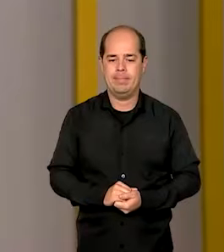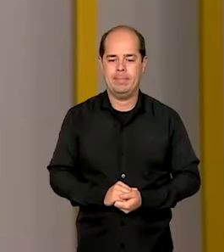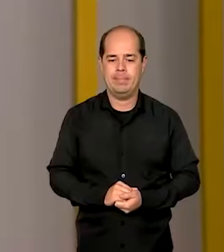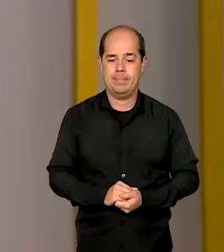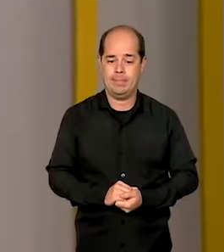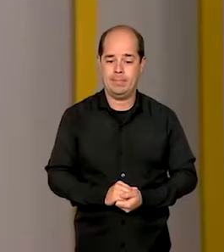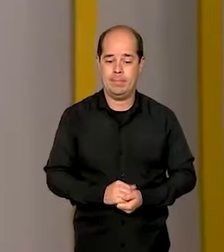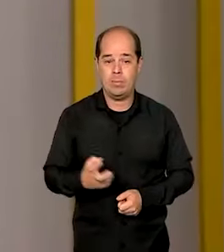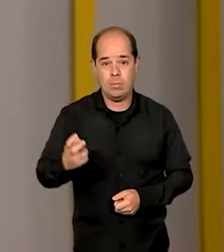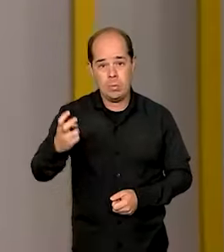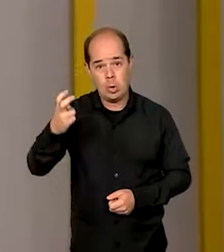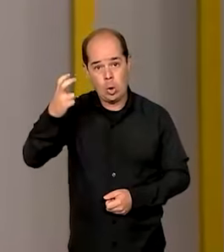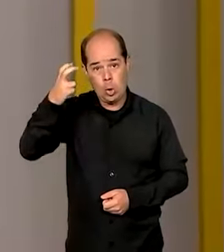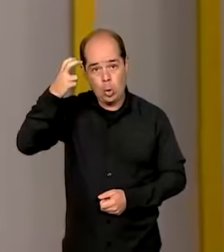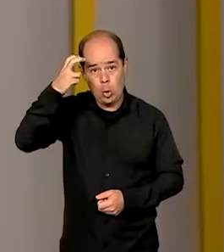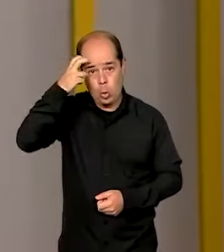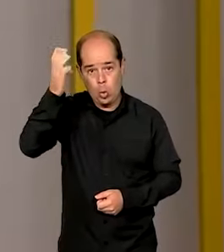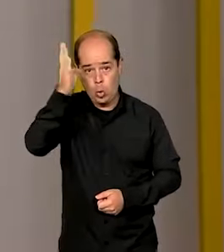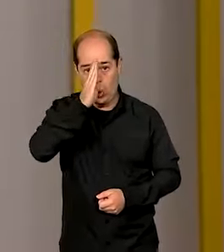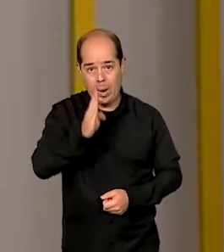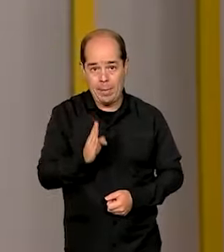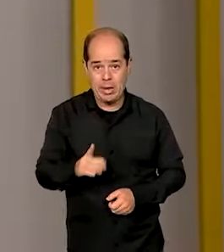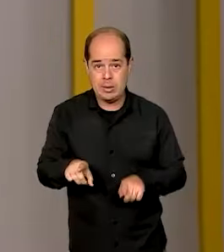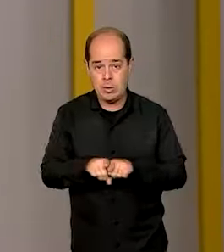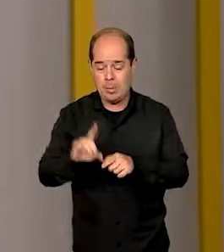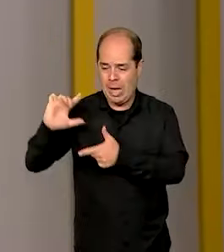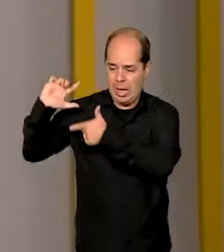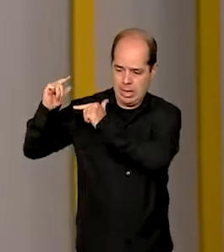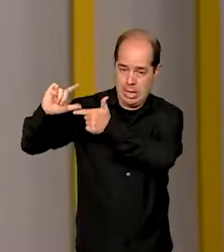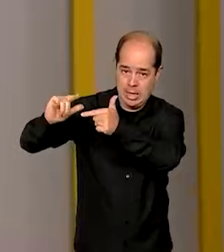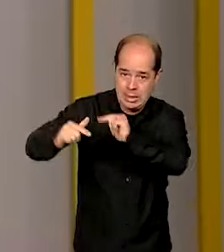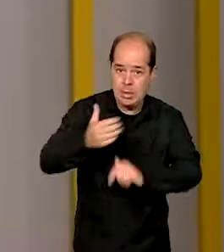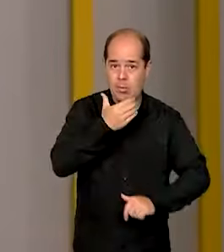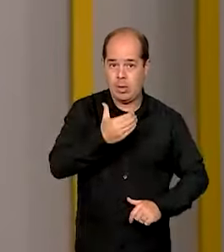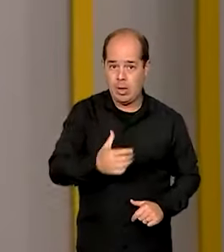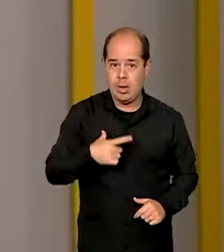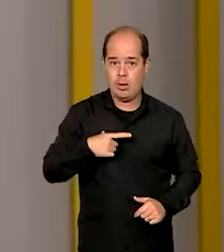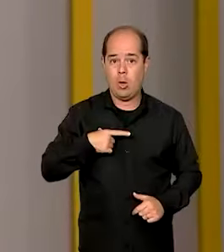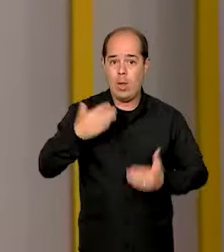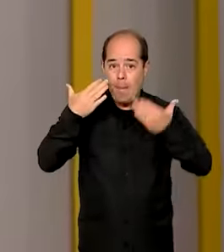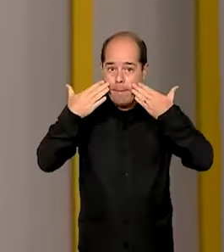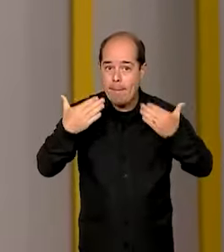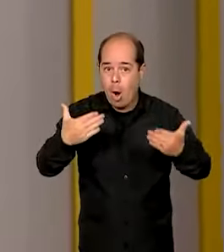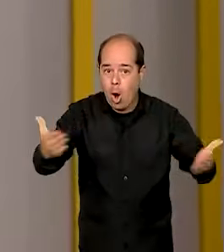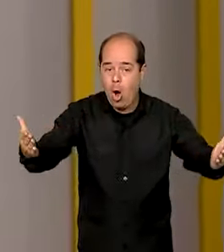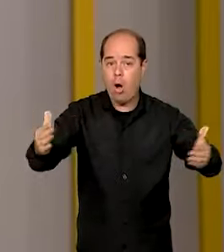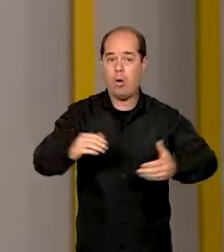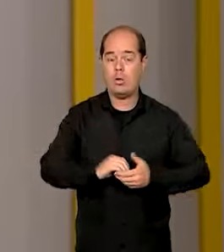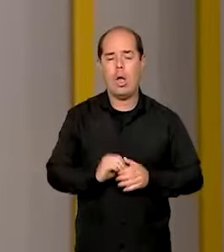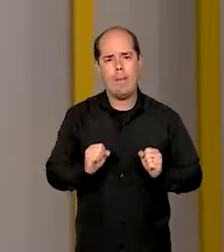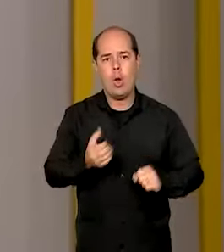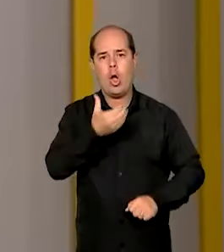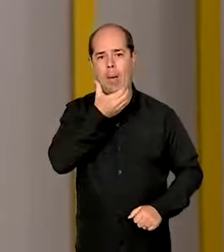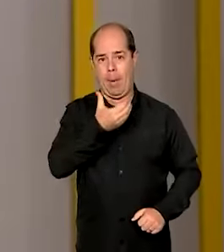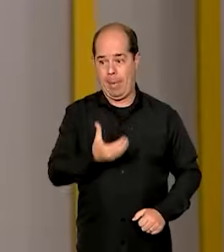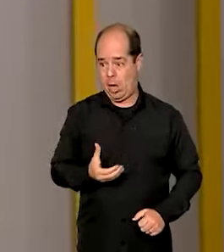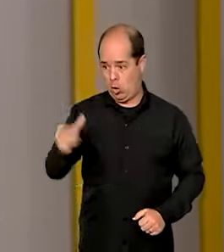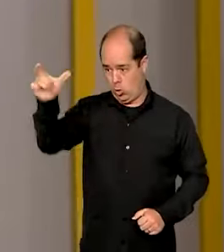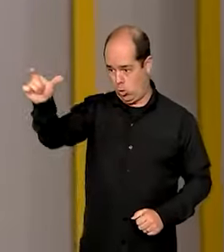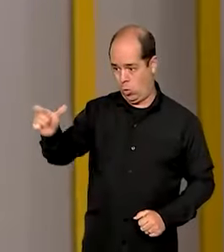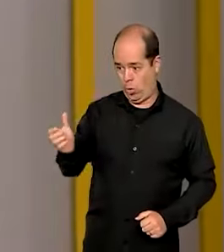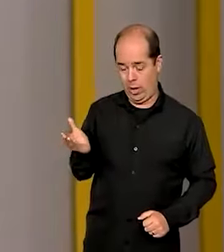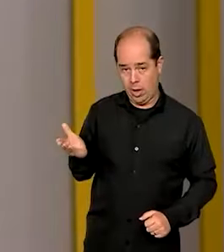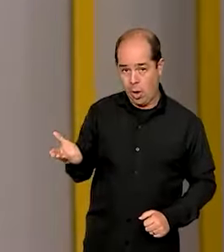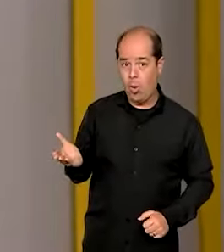cultura brasileira e a tradição natalina reunidas em uma exposição. Pode até ter Papai Noel, mas não tem neve, não.